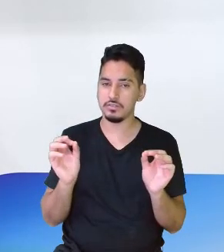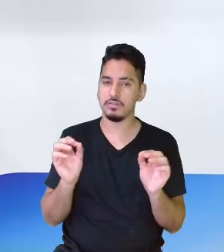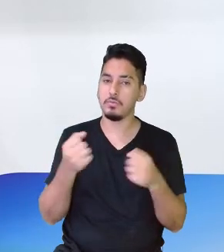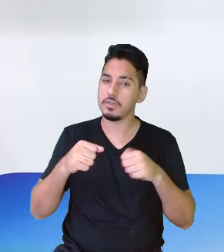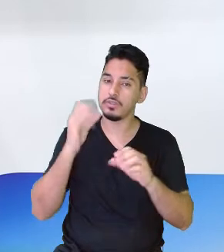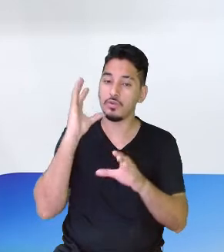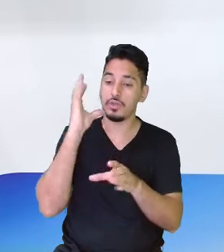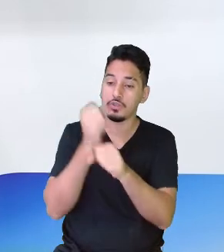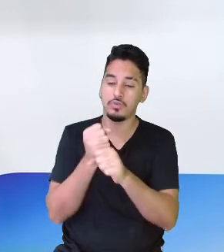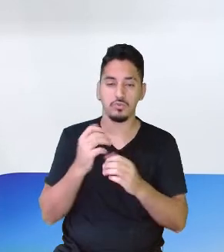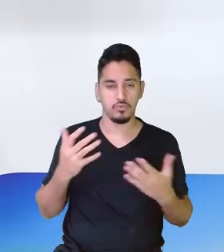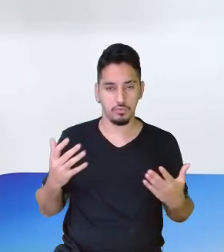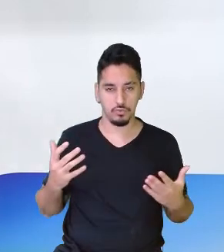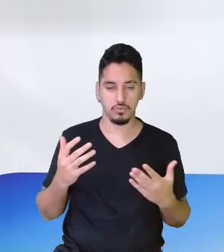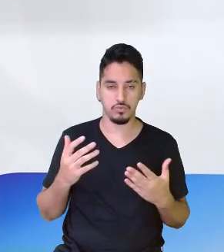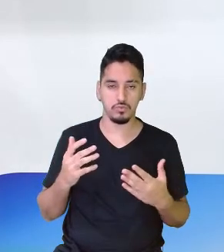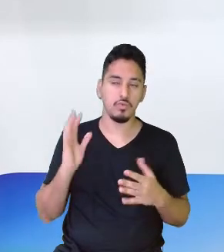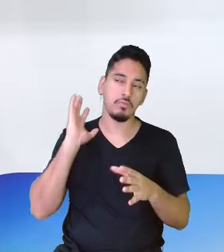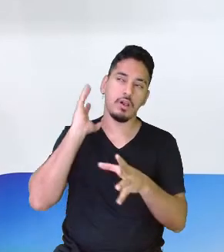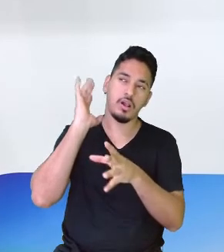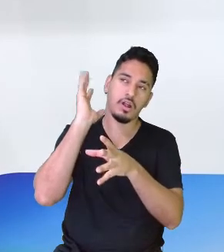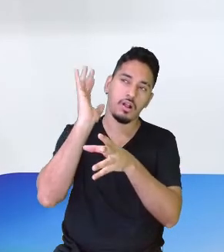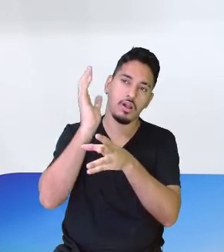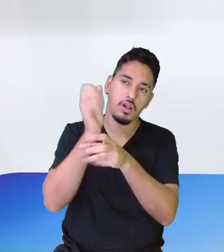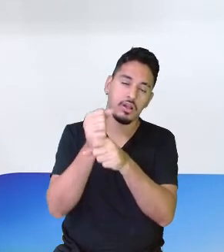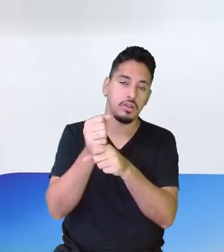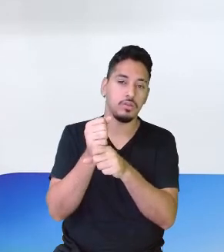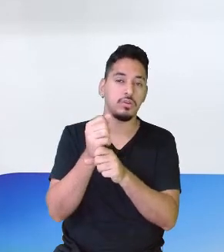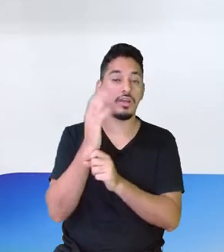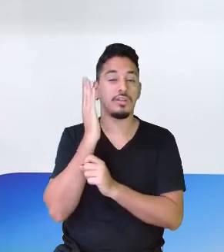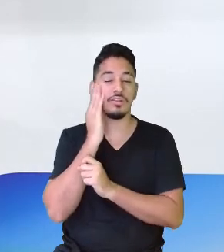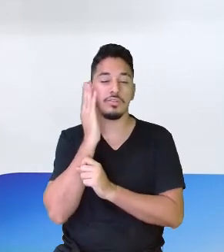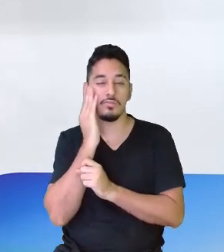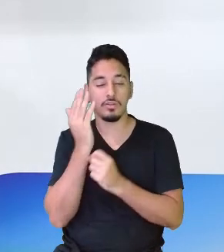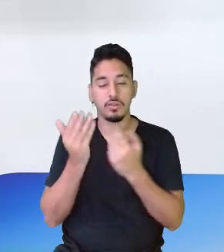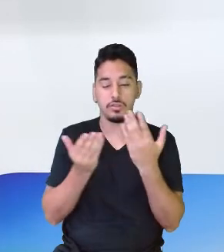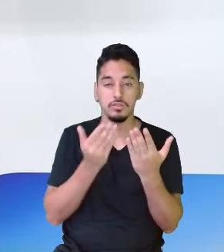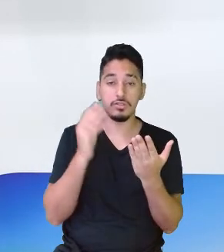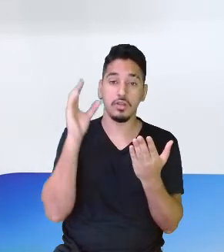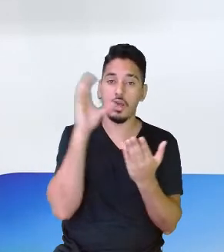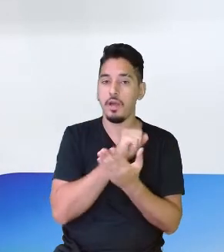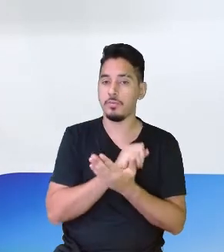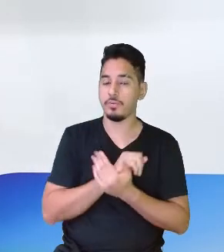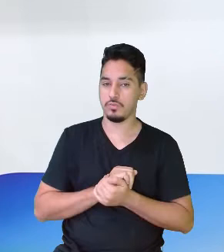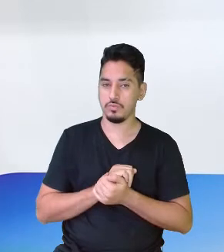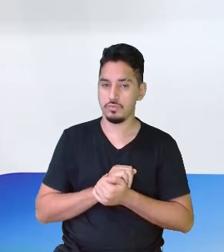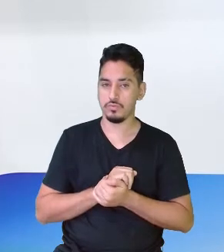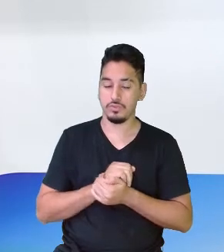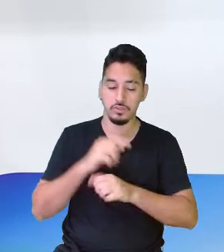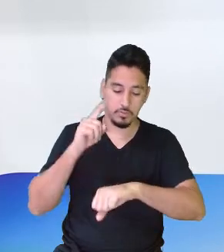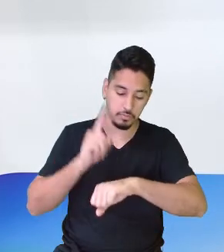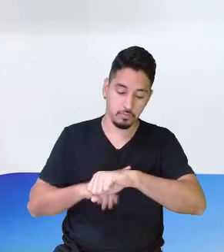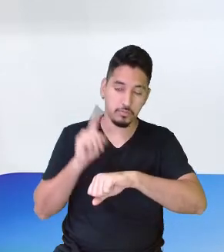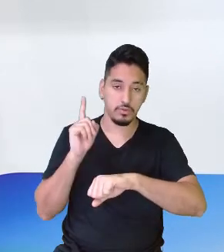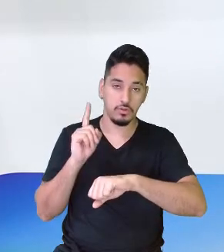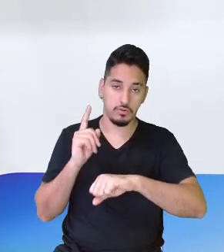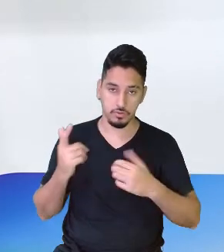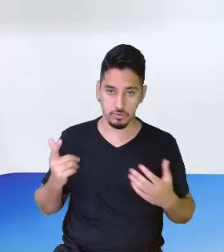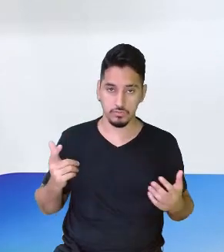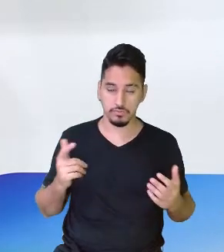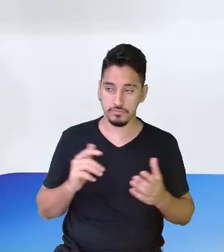que a compreensão e a passagem de sentido sejam rápidas, sejam imediatas,